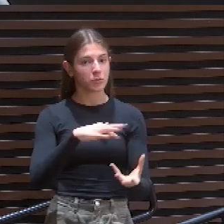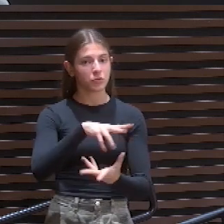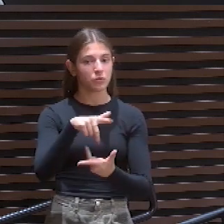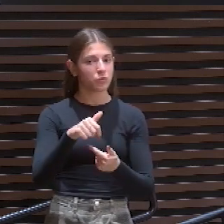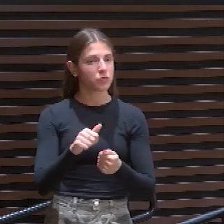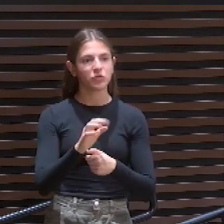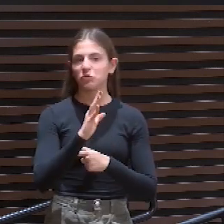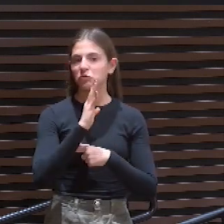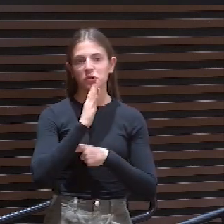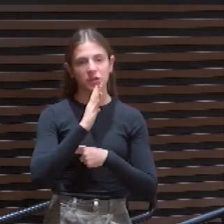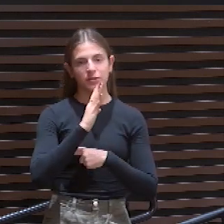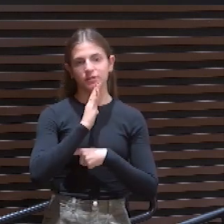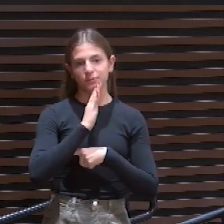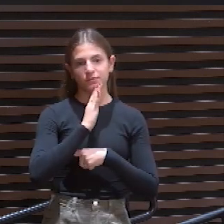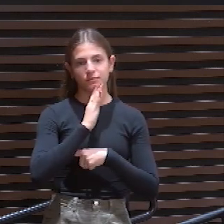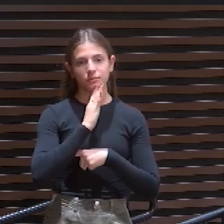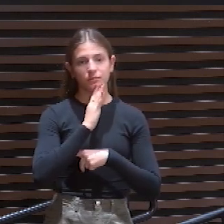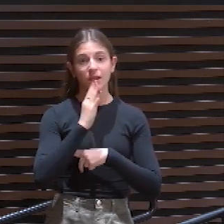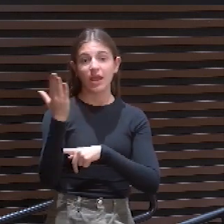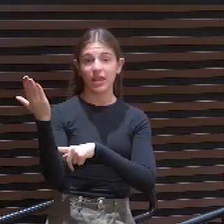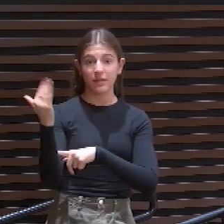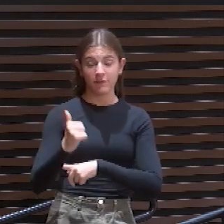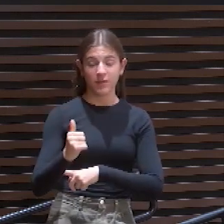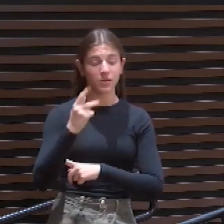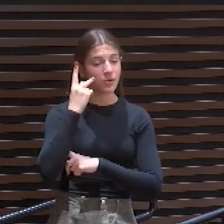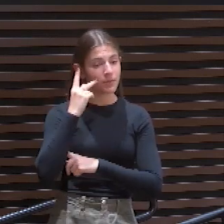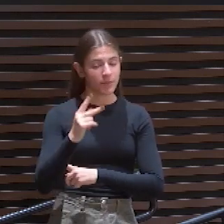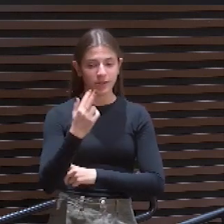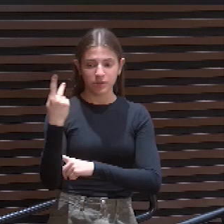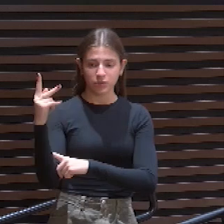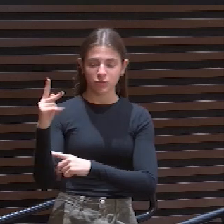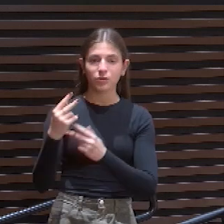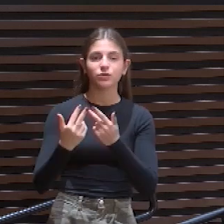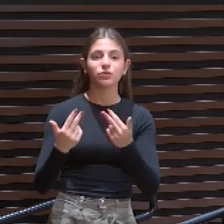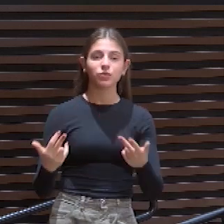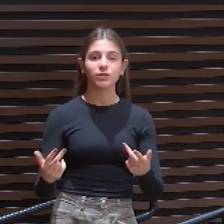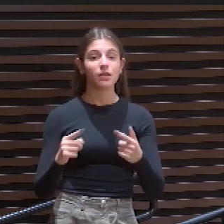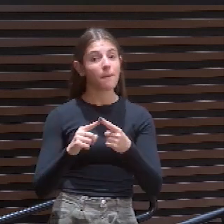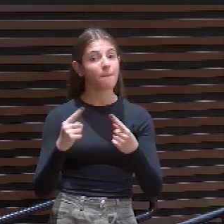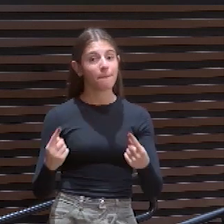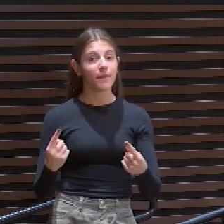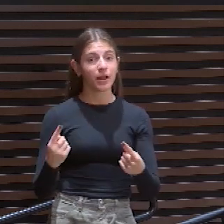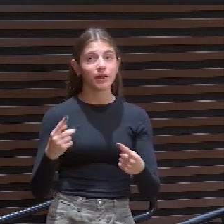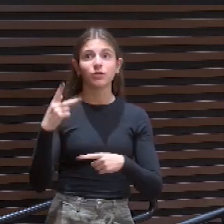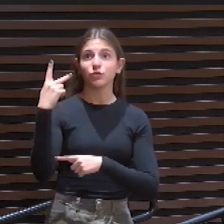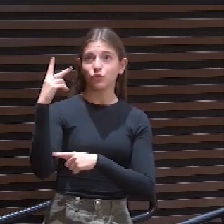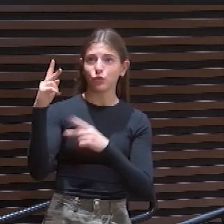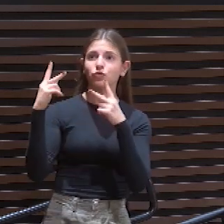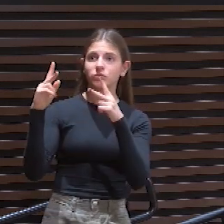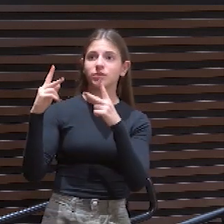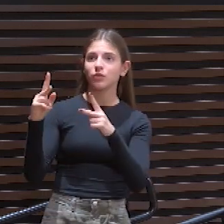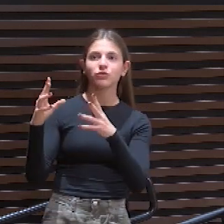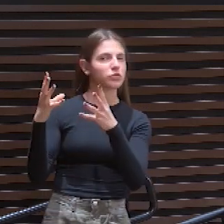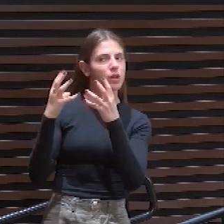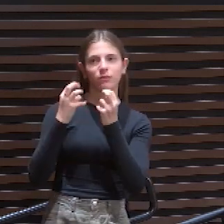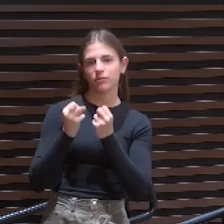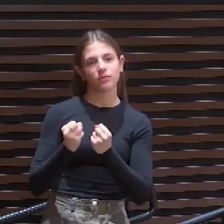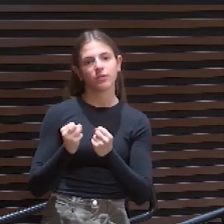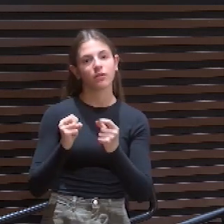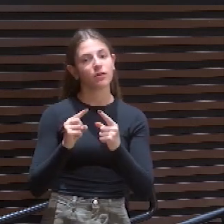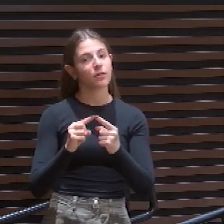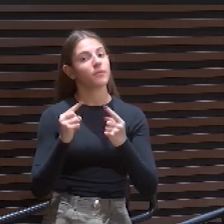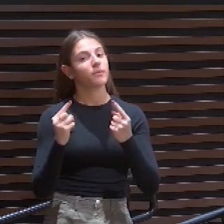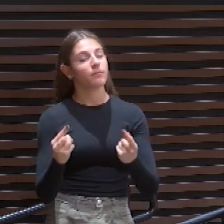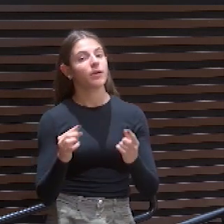o conheceu. Veio para o que era seu, e os seus não o receberam. Mas